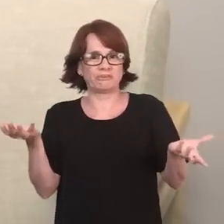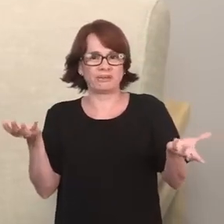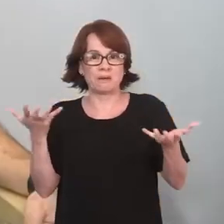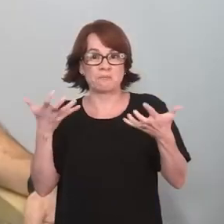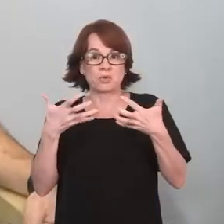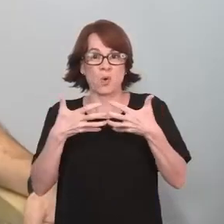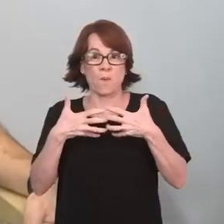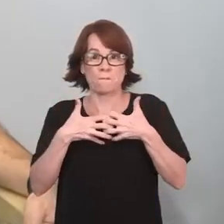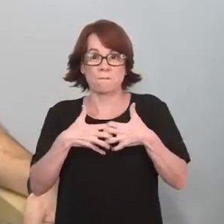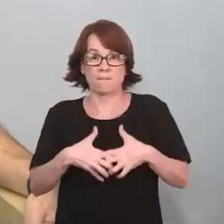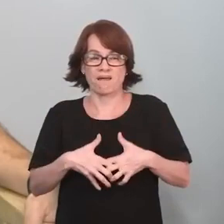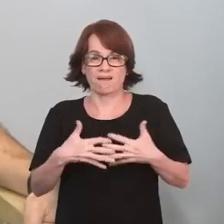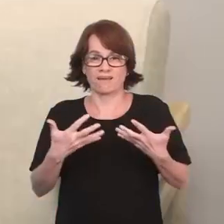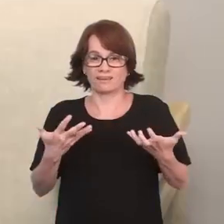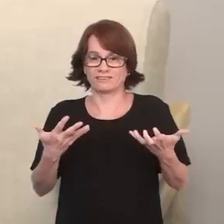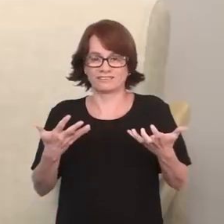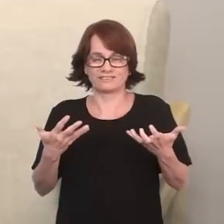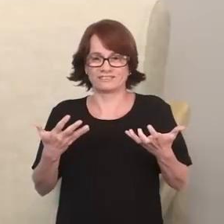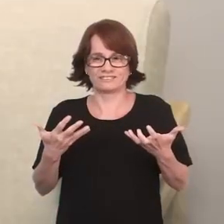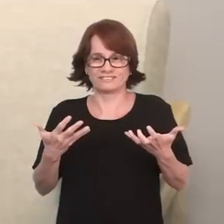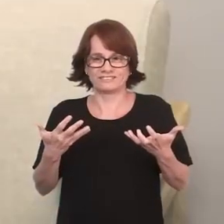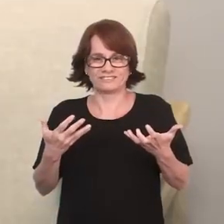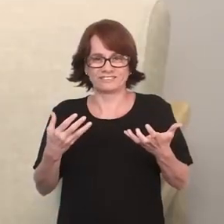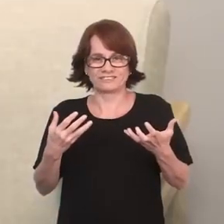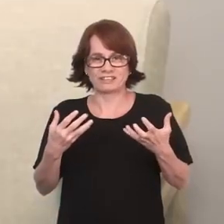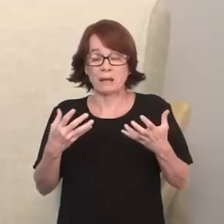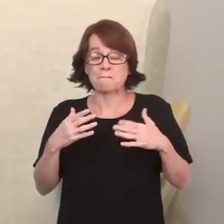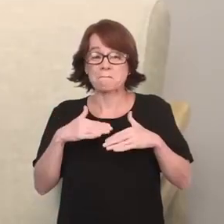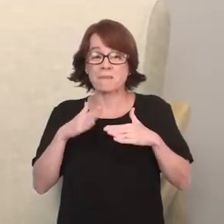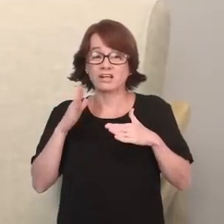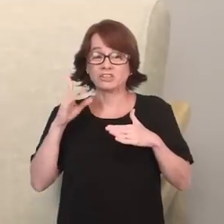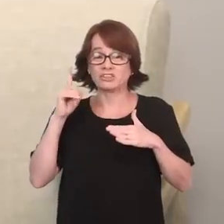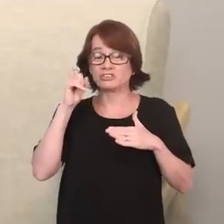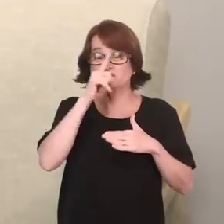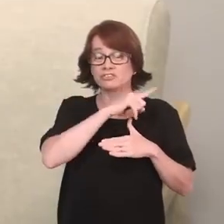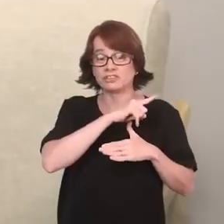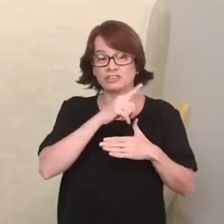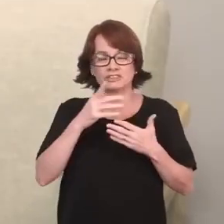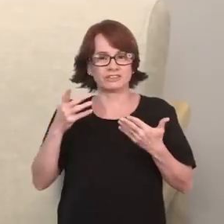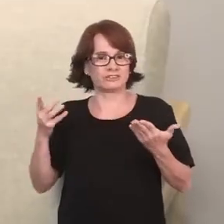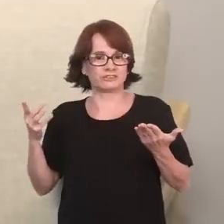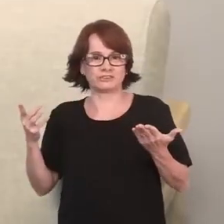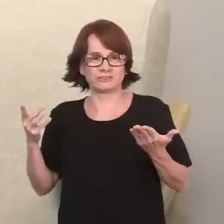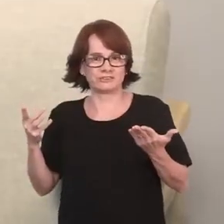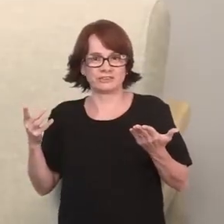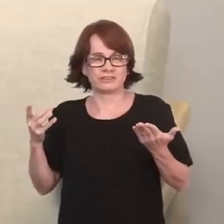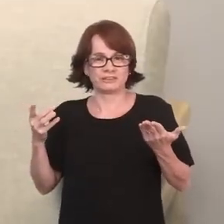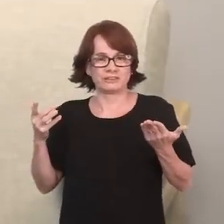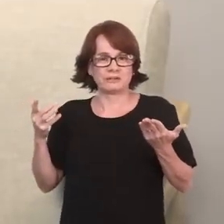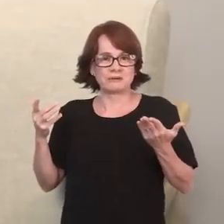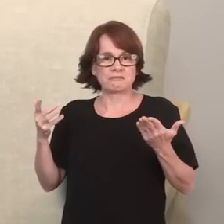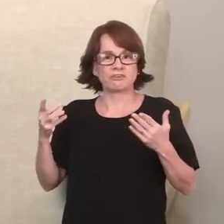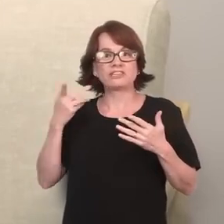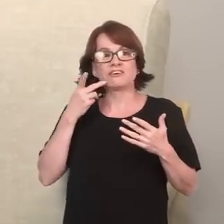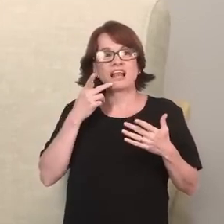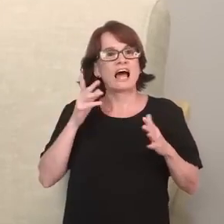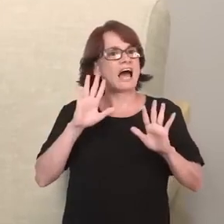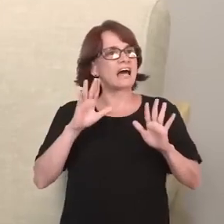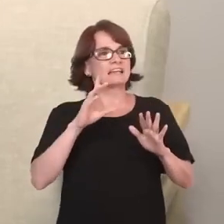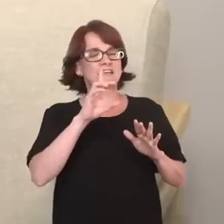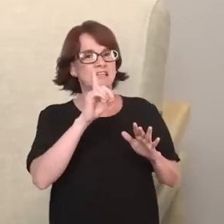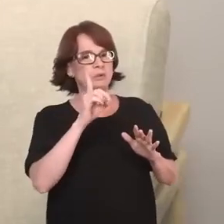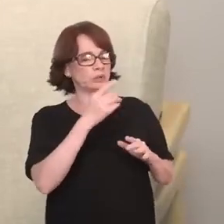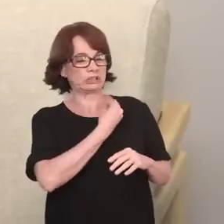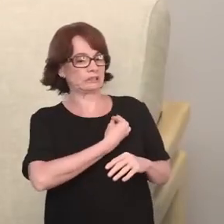né? Tudo isso é um grande acaso. Acho que é muito mais difícil você compreender isso do que compreender a existência de